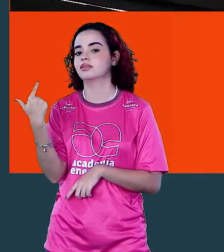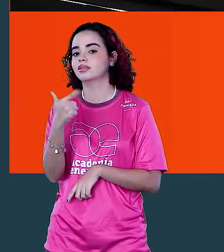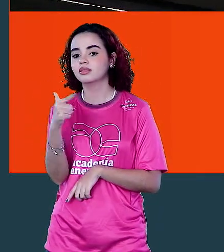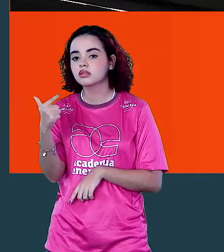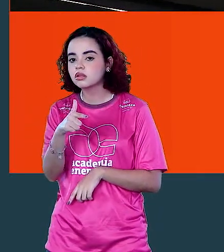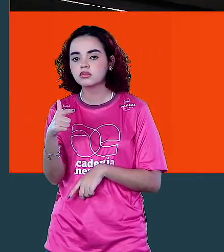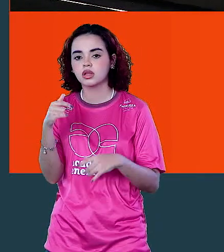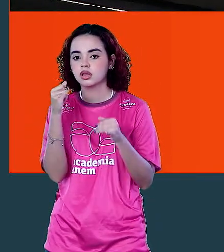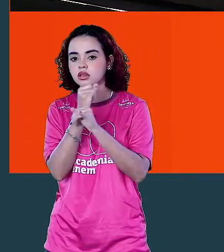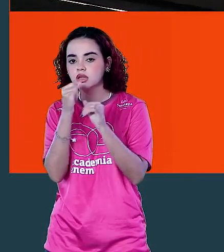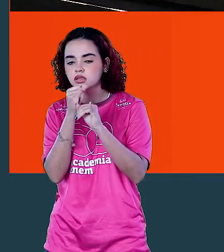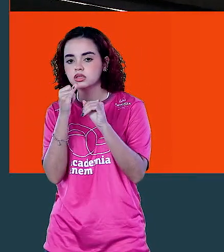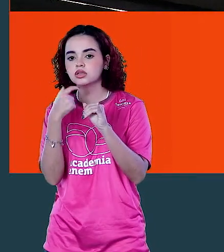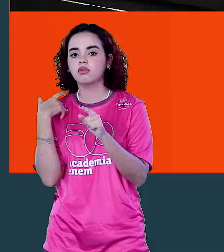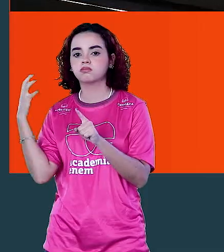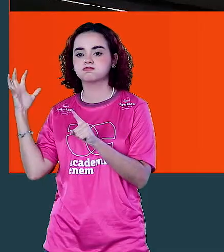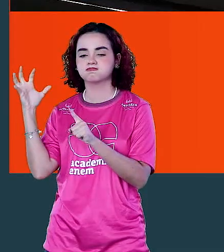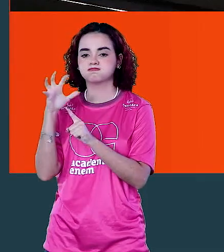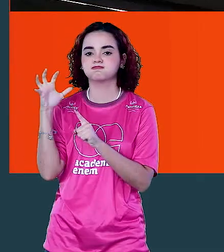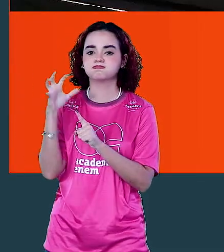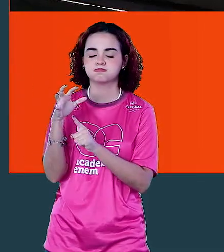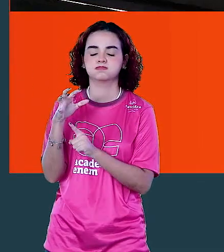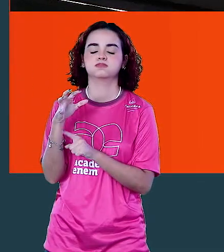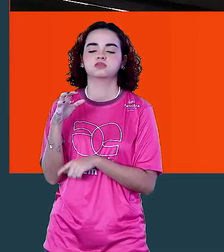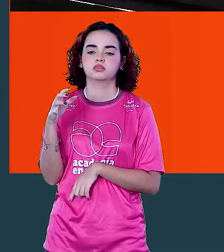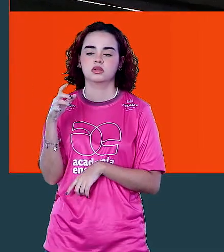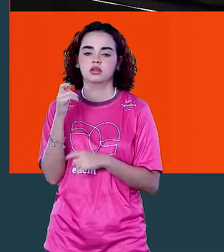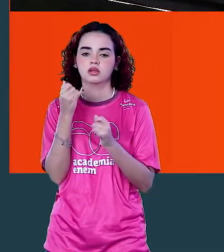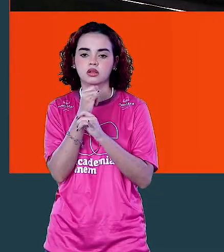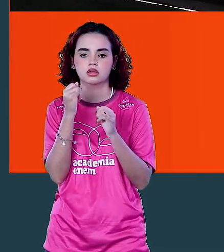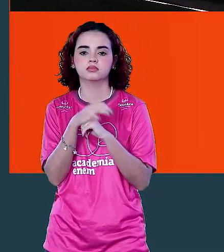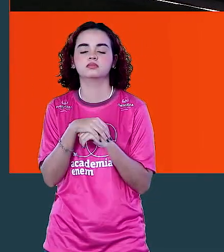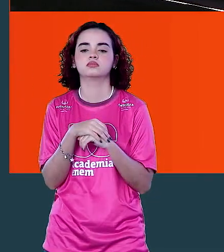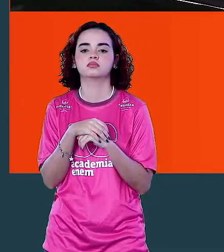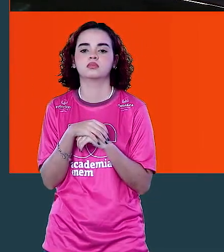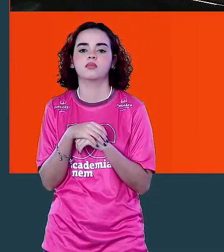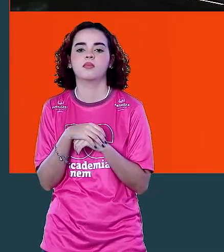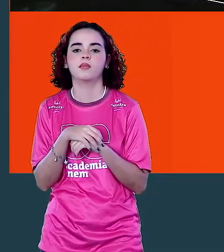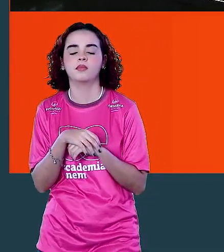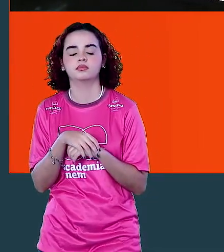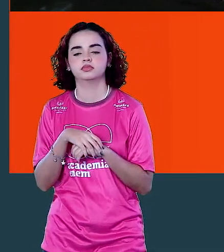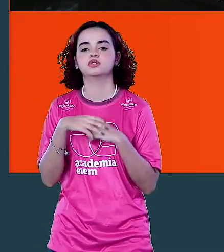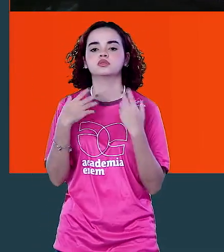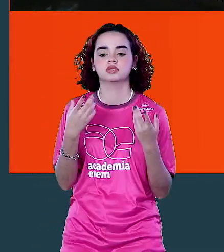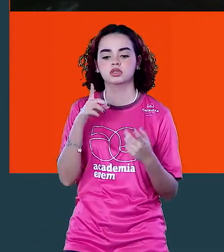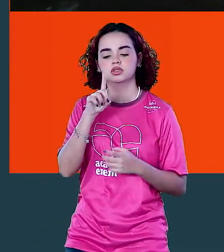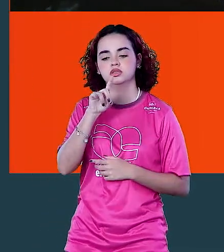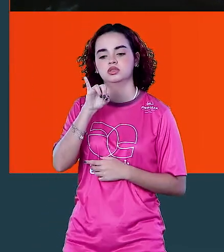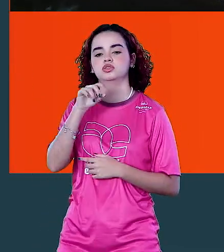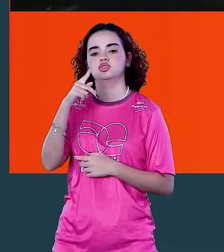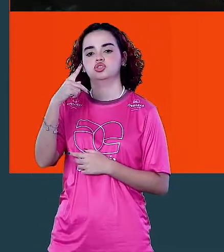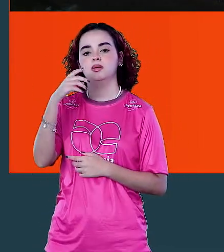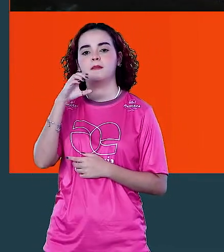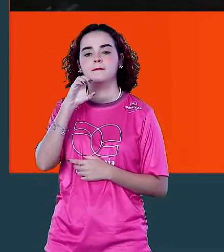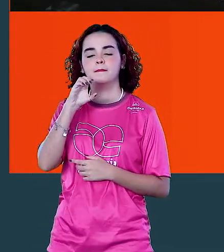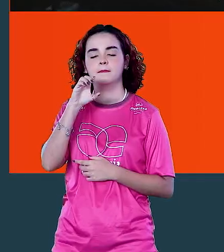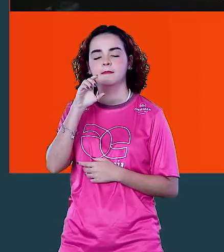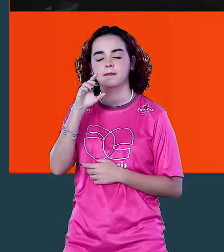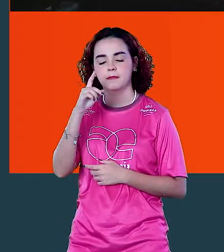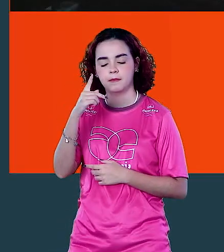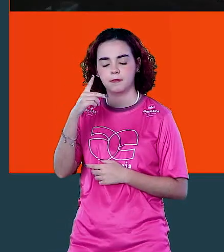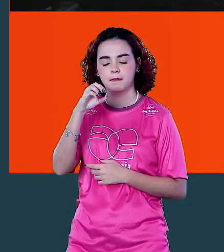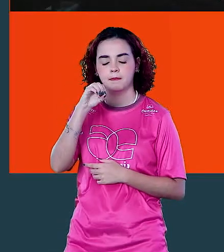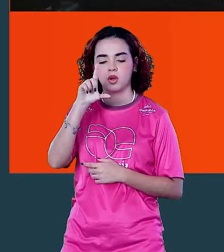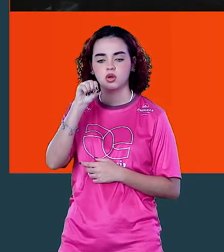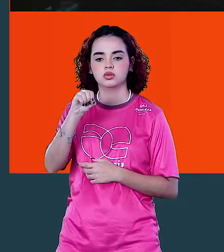eles. Tu bota dipolo que é forçado, que é induzido.